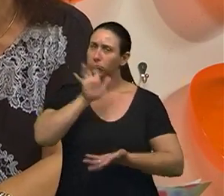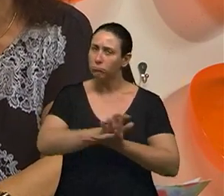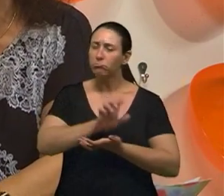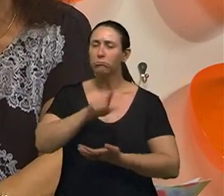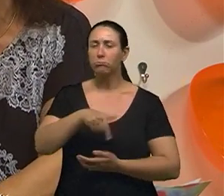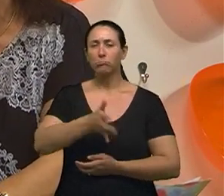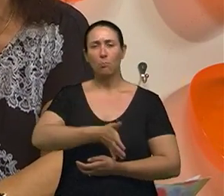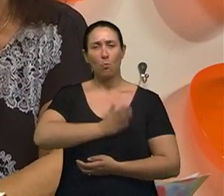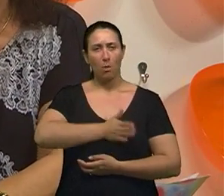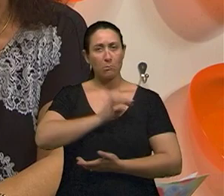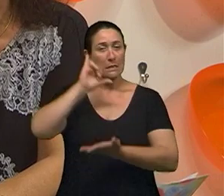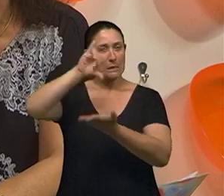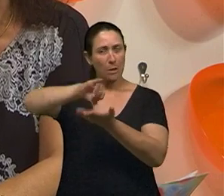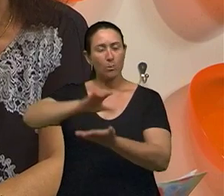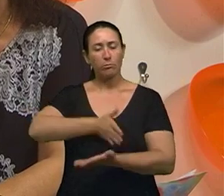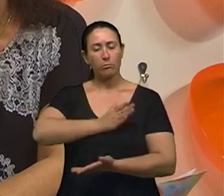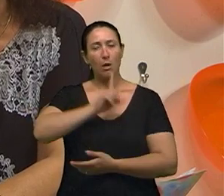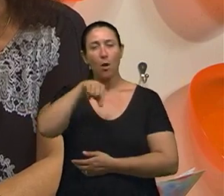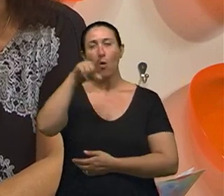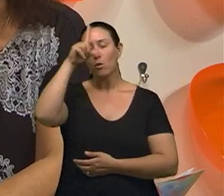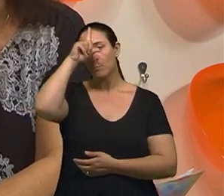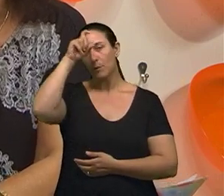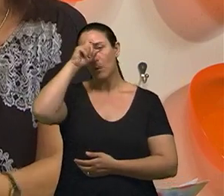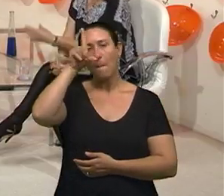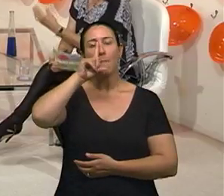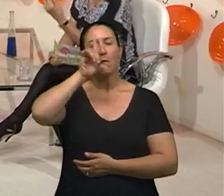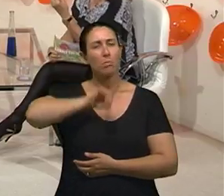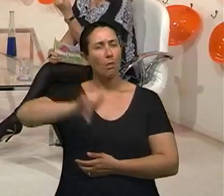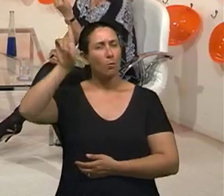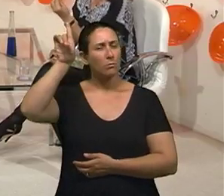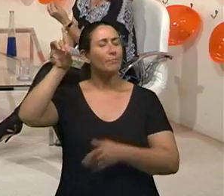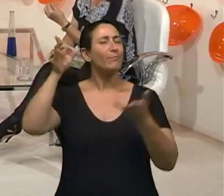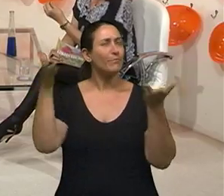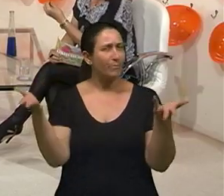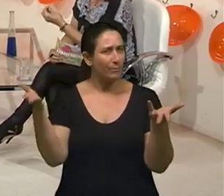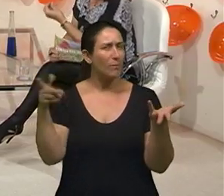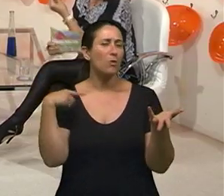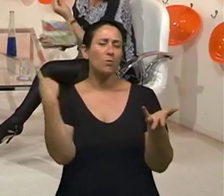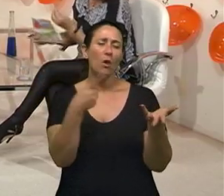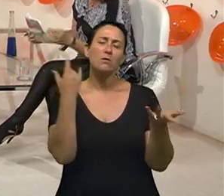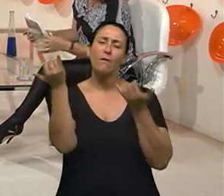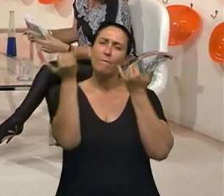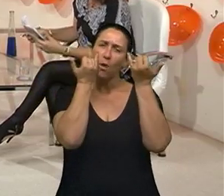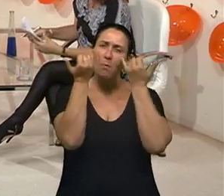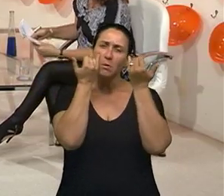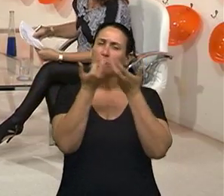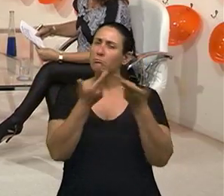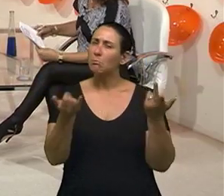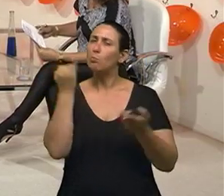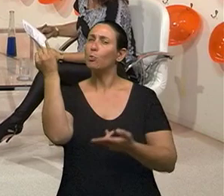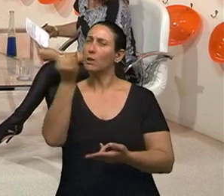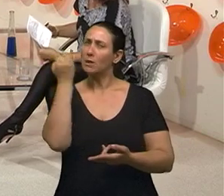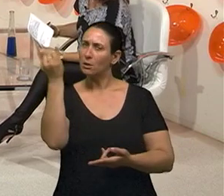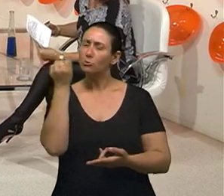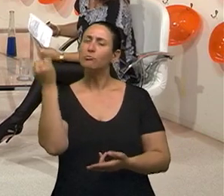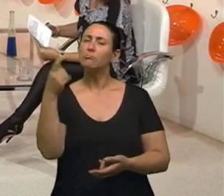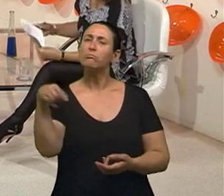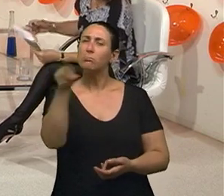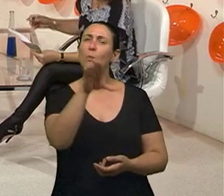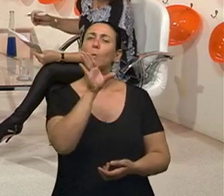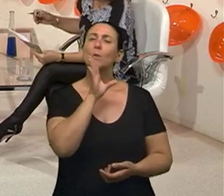centro da horta do hospital de Deus e a gente tá trazendo aqui informações importantíssimas pros nossos